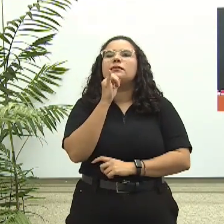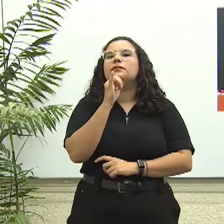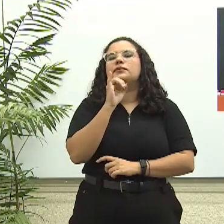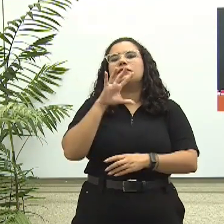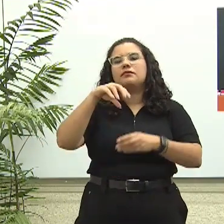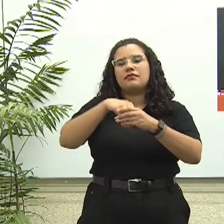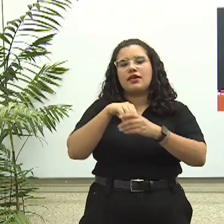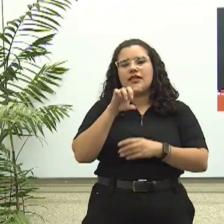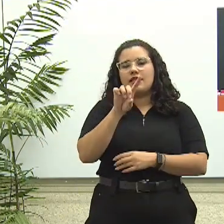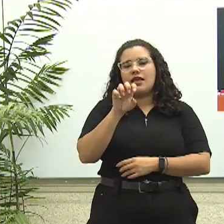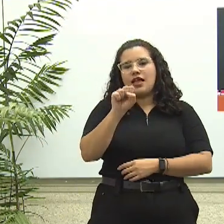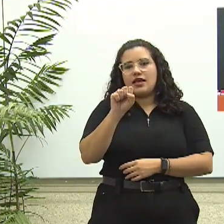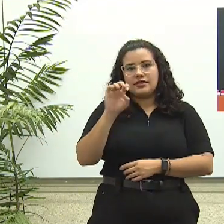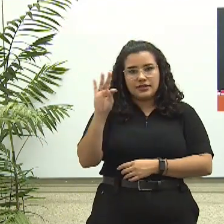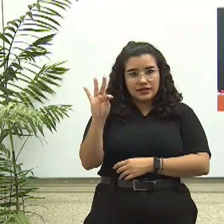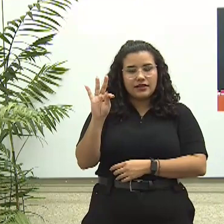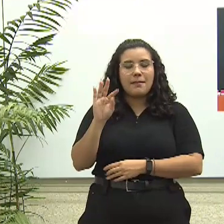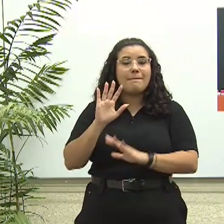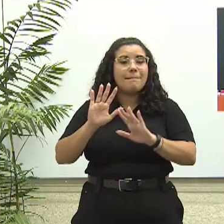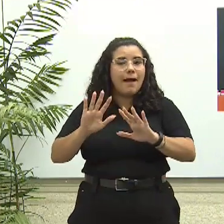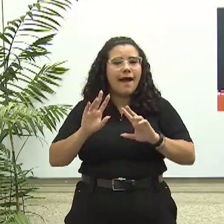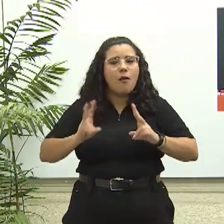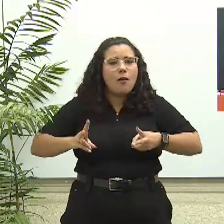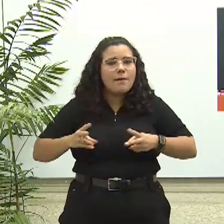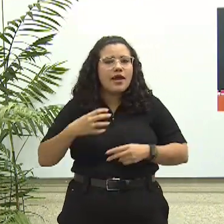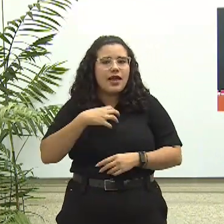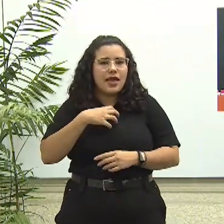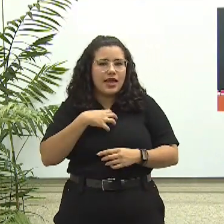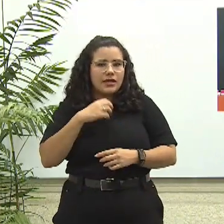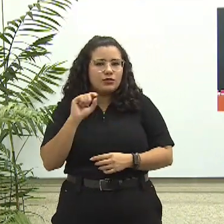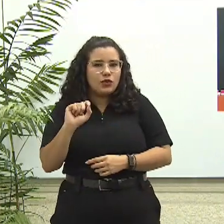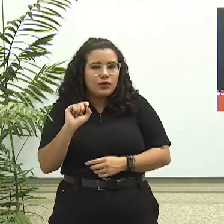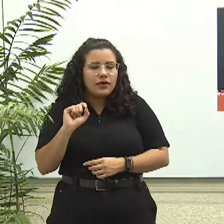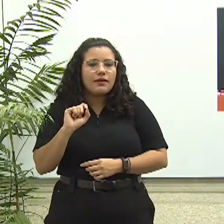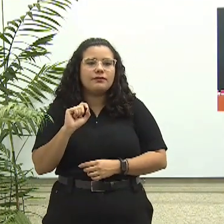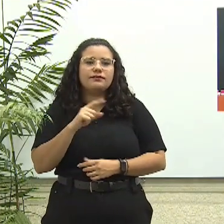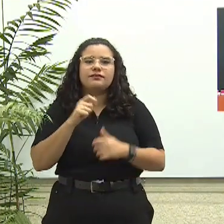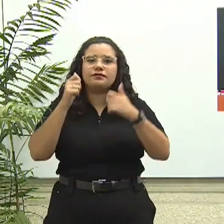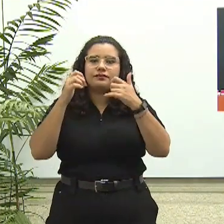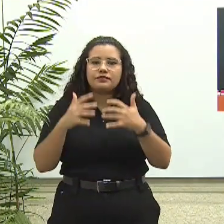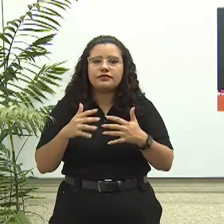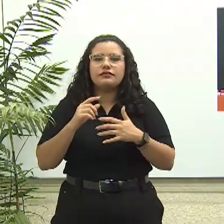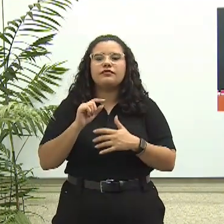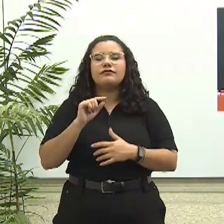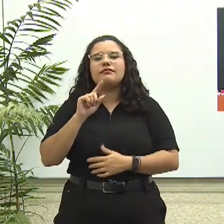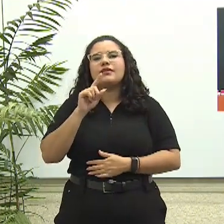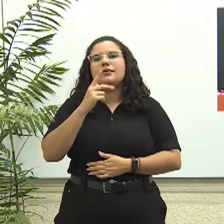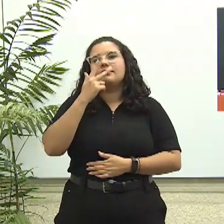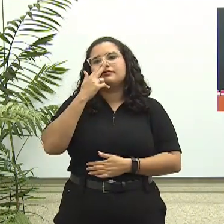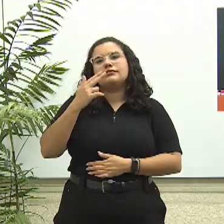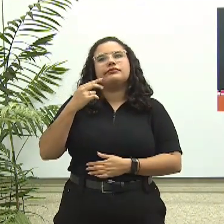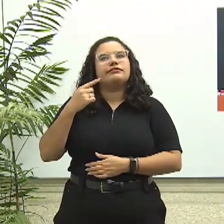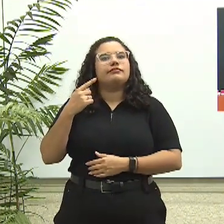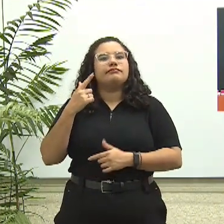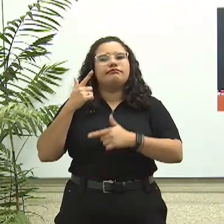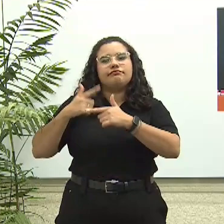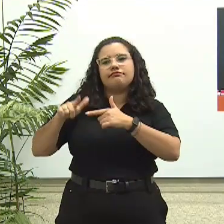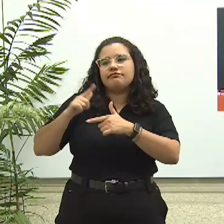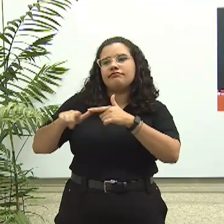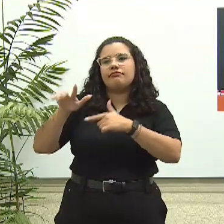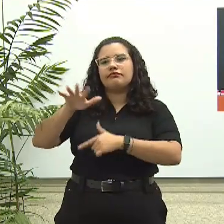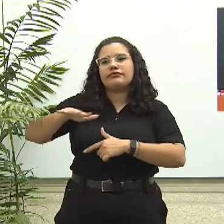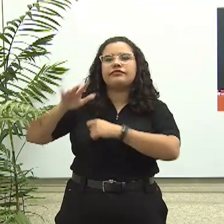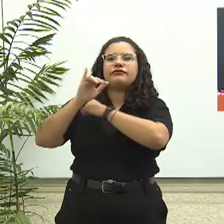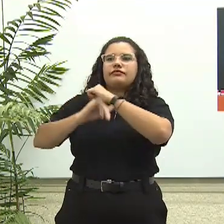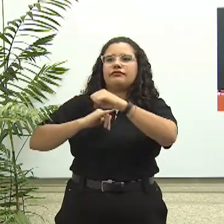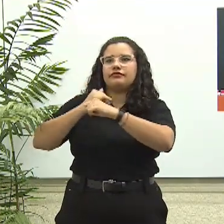do mtst mas ao mesmo tempo como diz o Leonardo foleto do baixa cultura é uma ressaca da internet de uma Utopia a